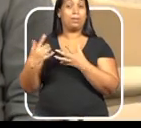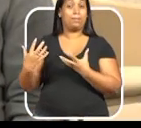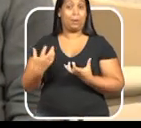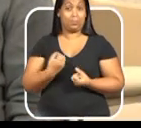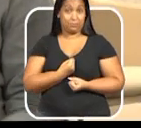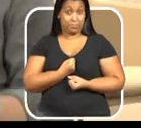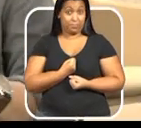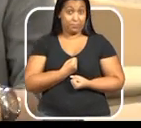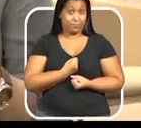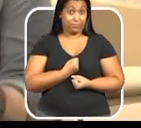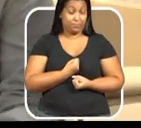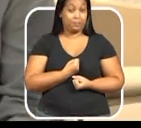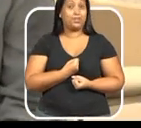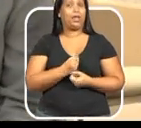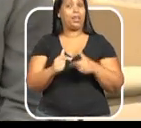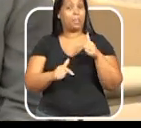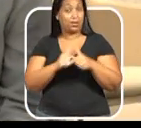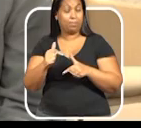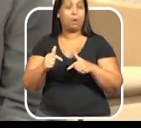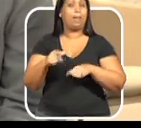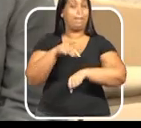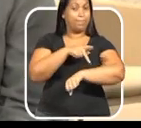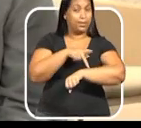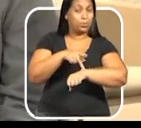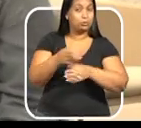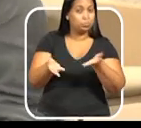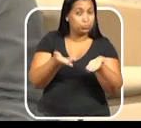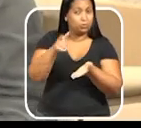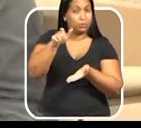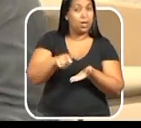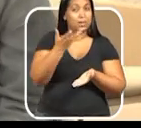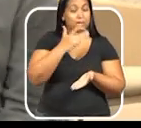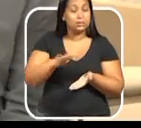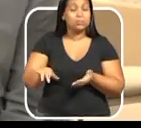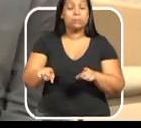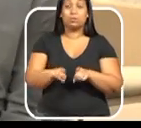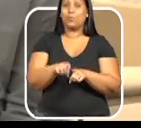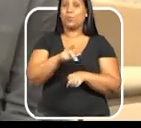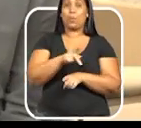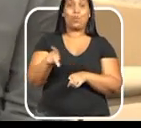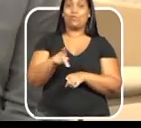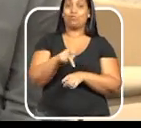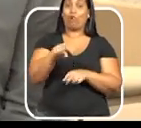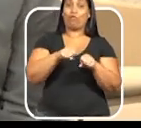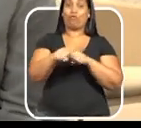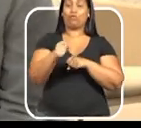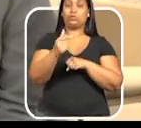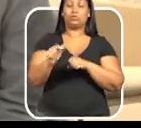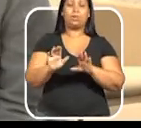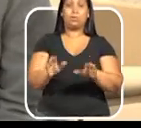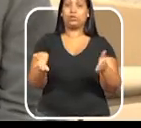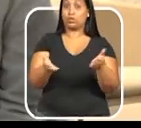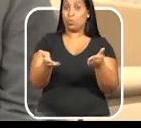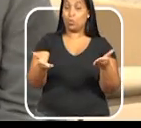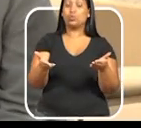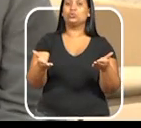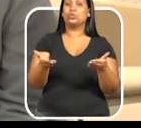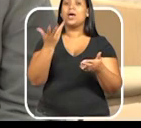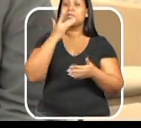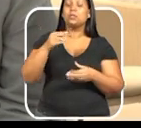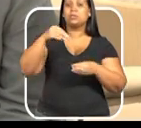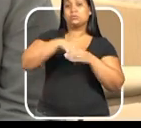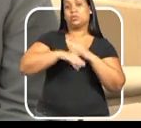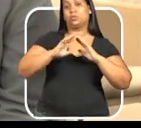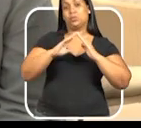receber, né, e trabalhar pedagogicamente com essas crianças. Muitas vezes o professor também não foi formado para isso, mas hoje as crianças estão na